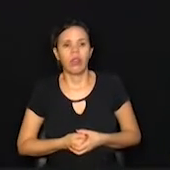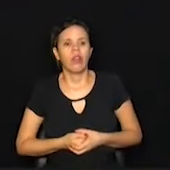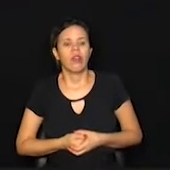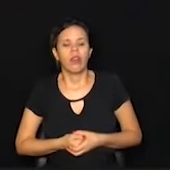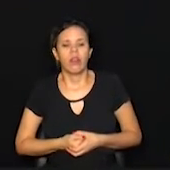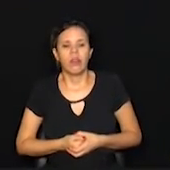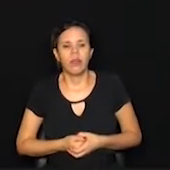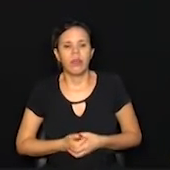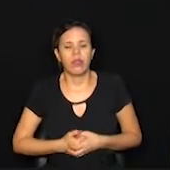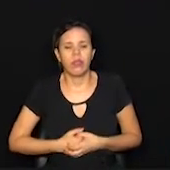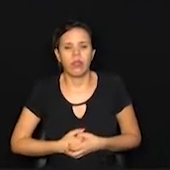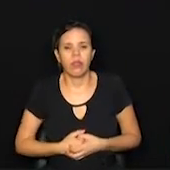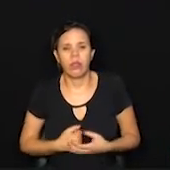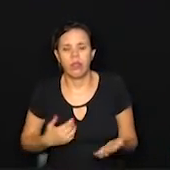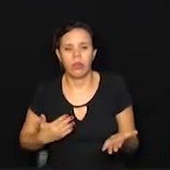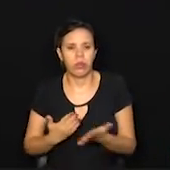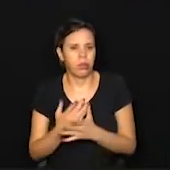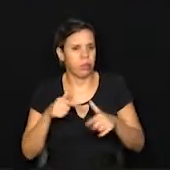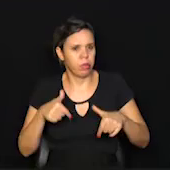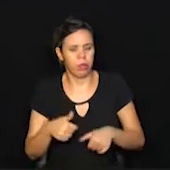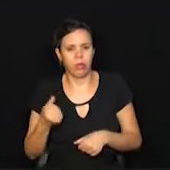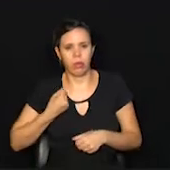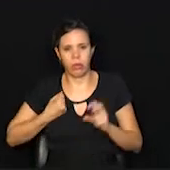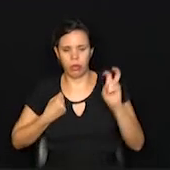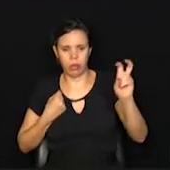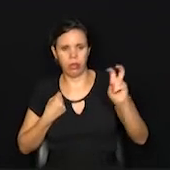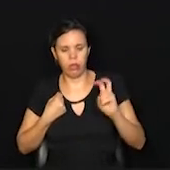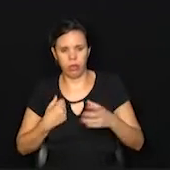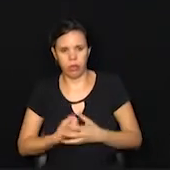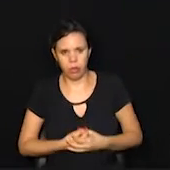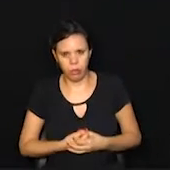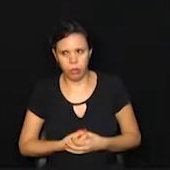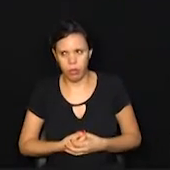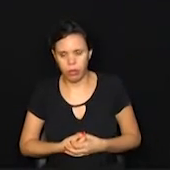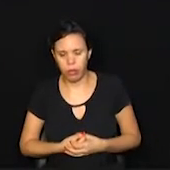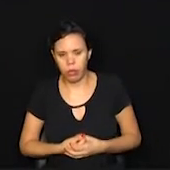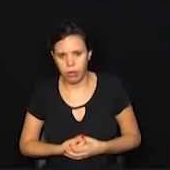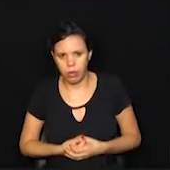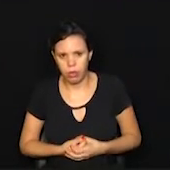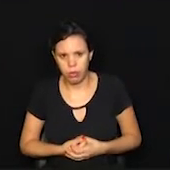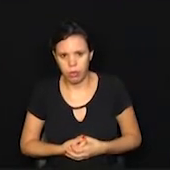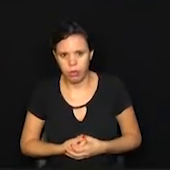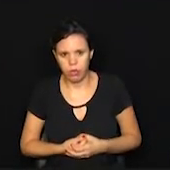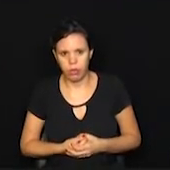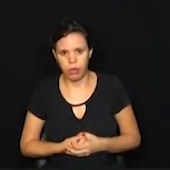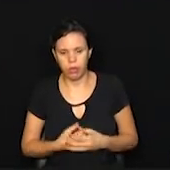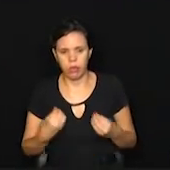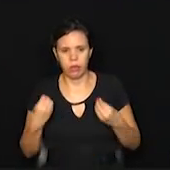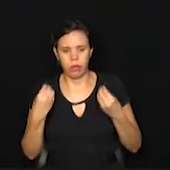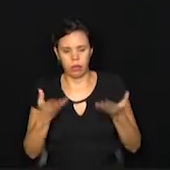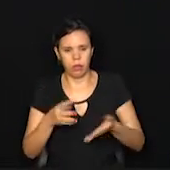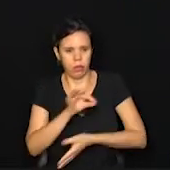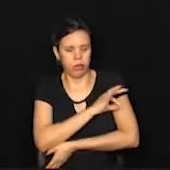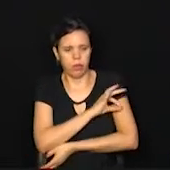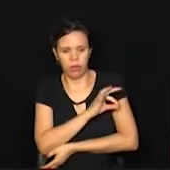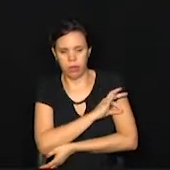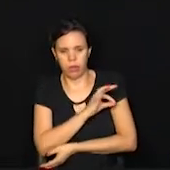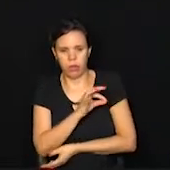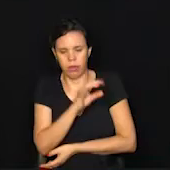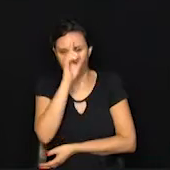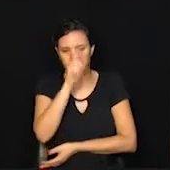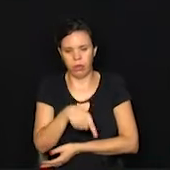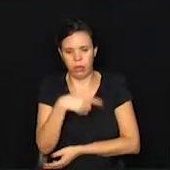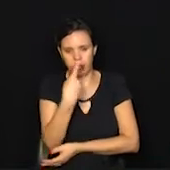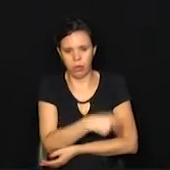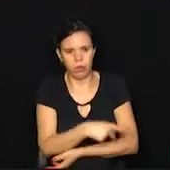é aprovar o ato institucional número 5 ou seja é dar ao executivo comandado por